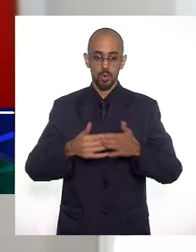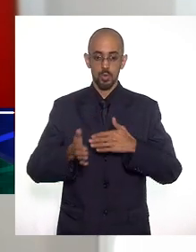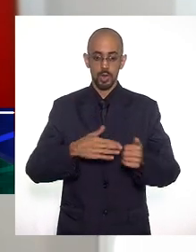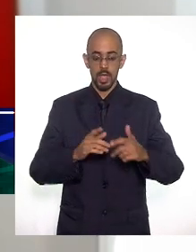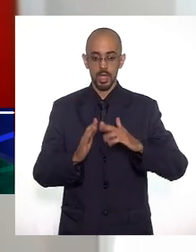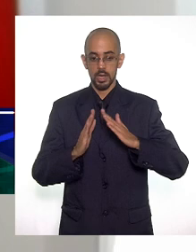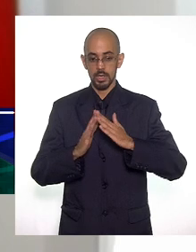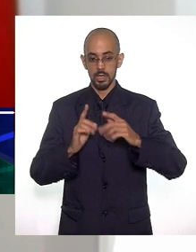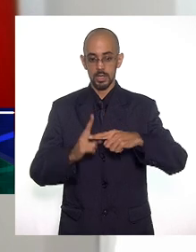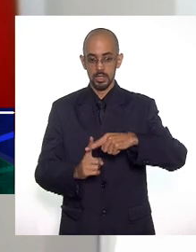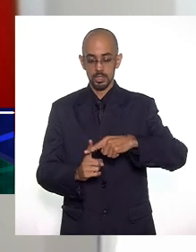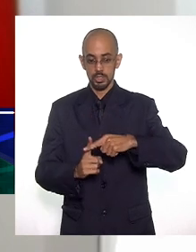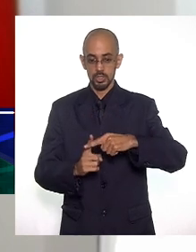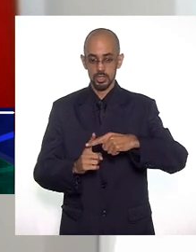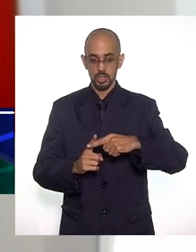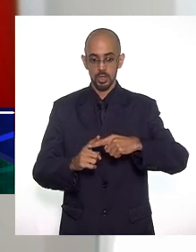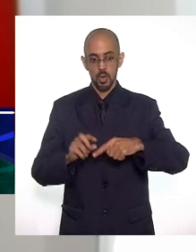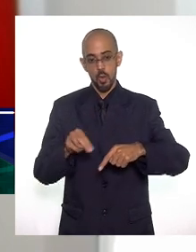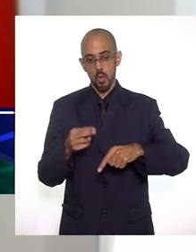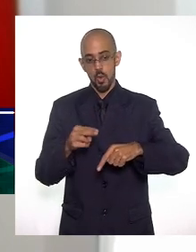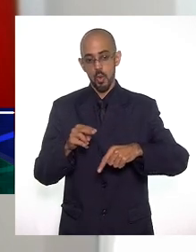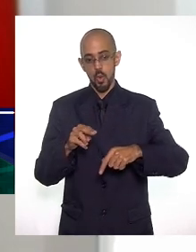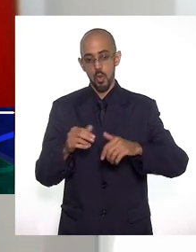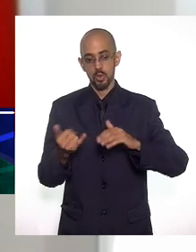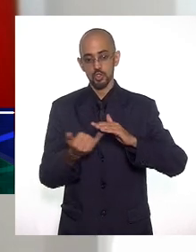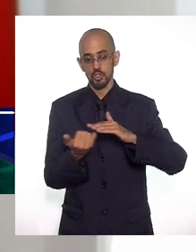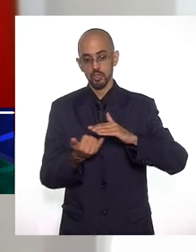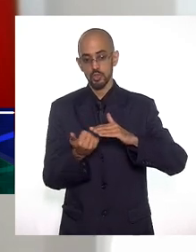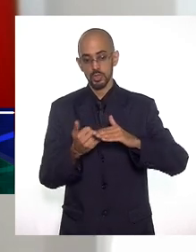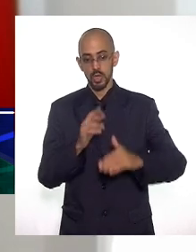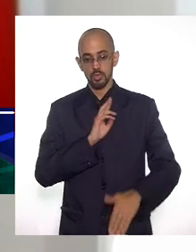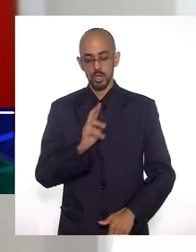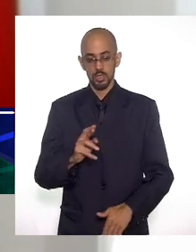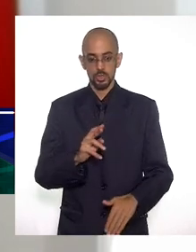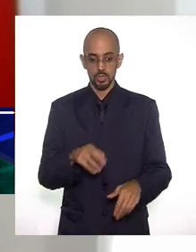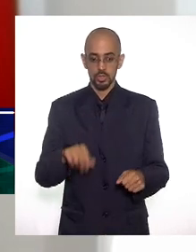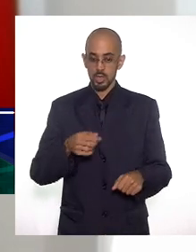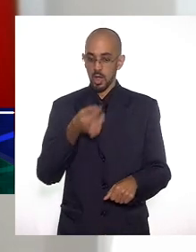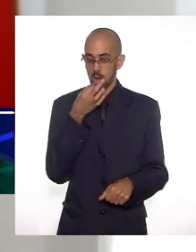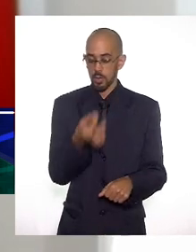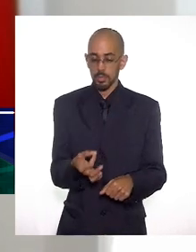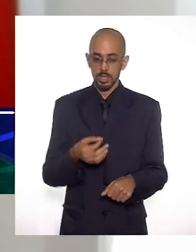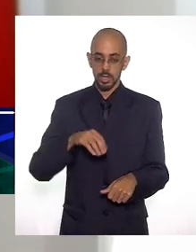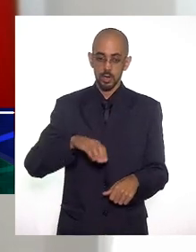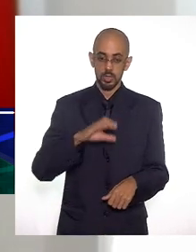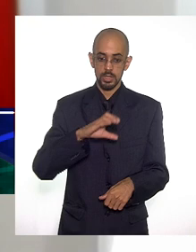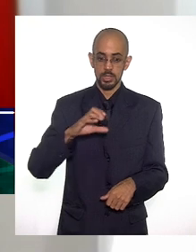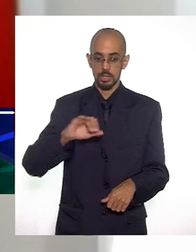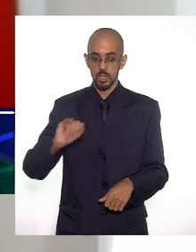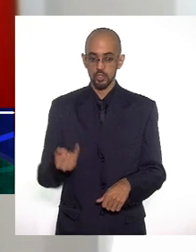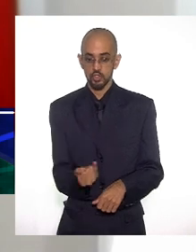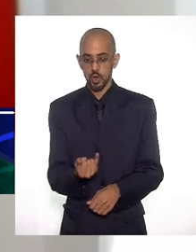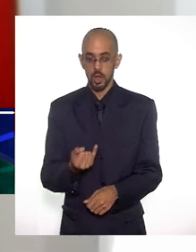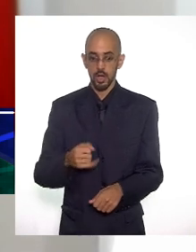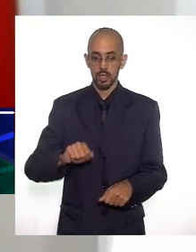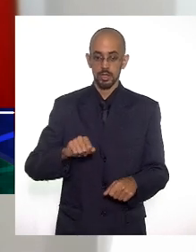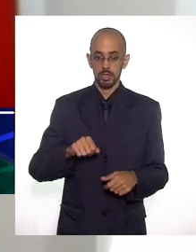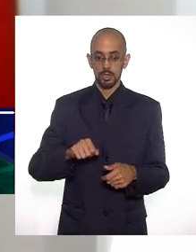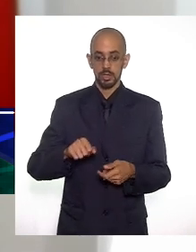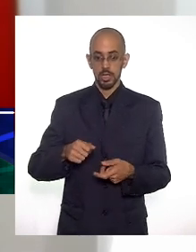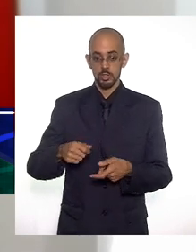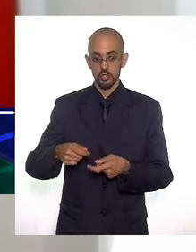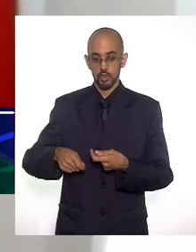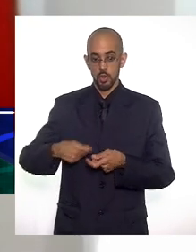demais instituições que elenca e dá outras providências. Pendente de pareceres das comissões de Constituição e Justiça, Economia e Comércio,